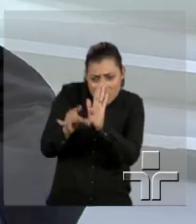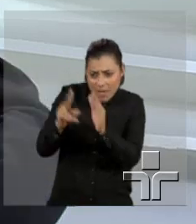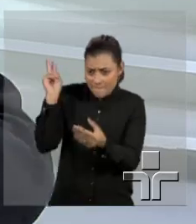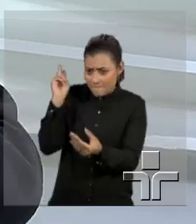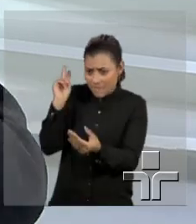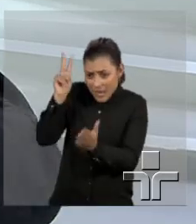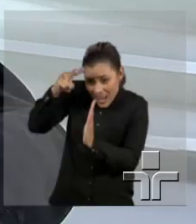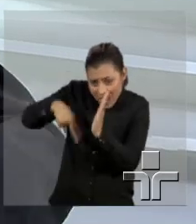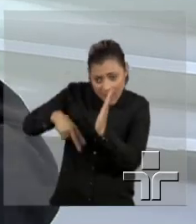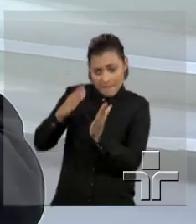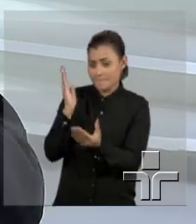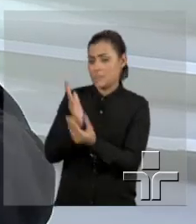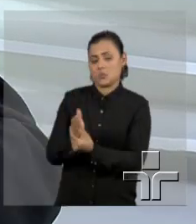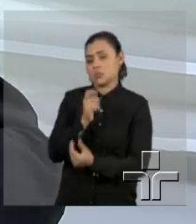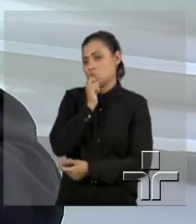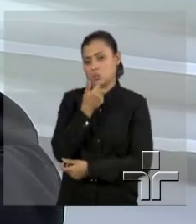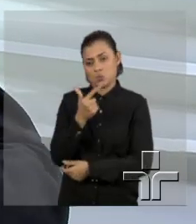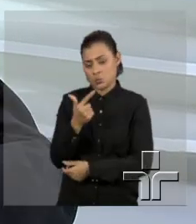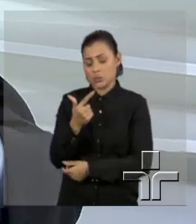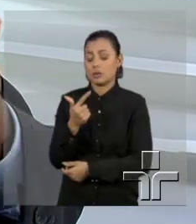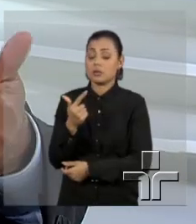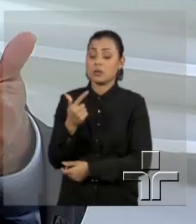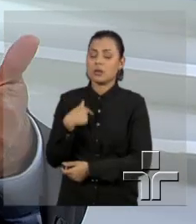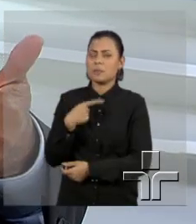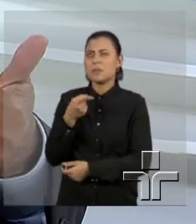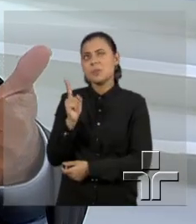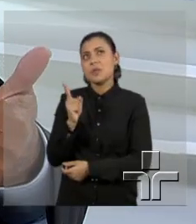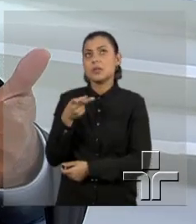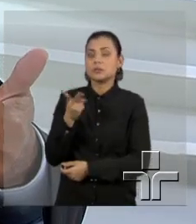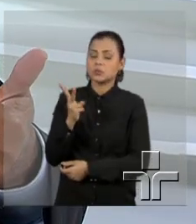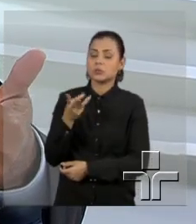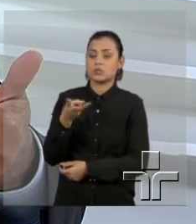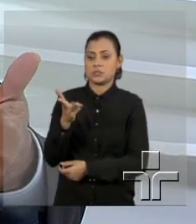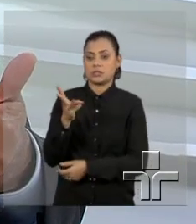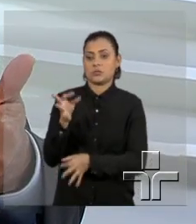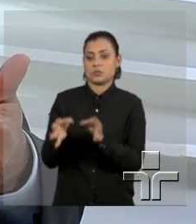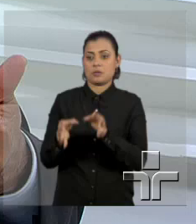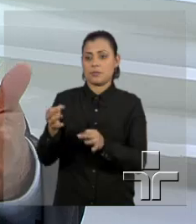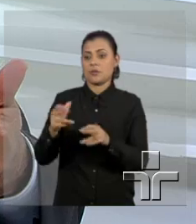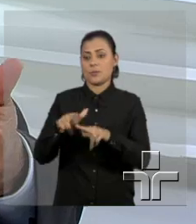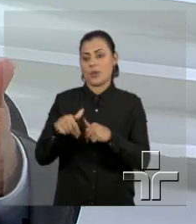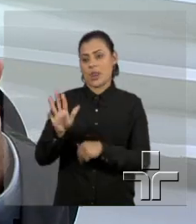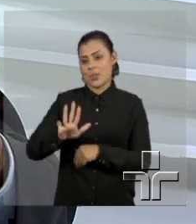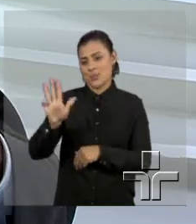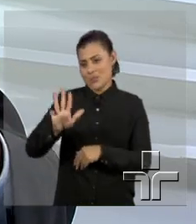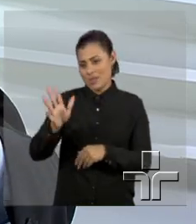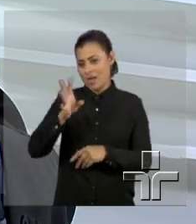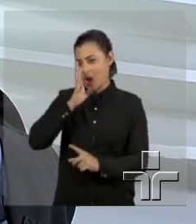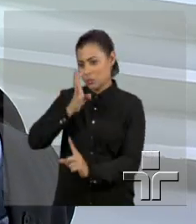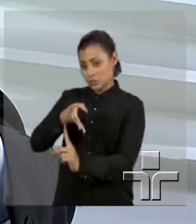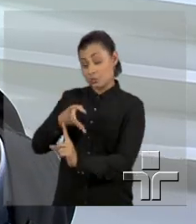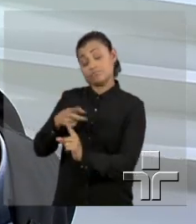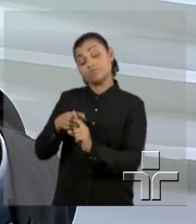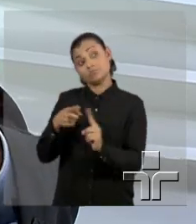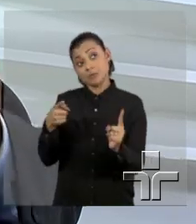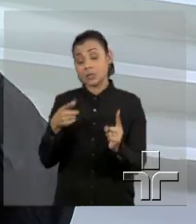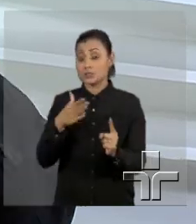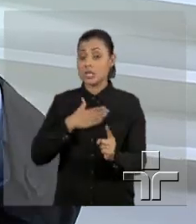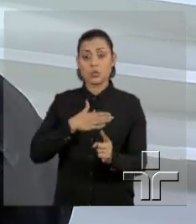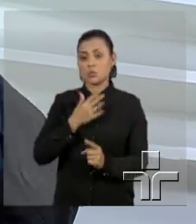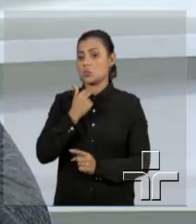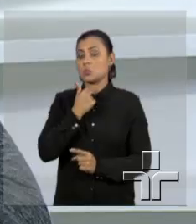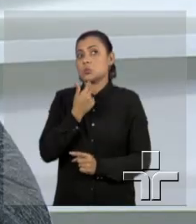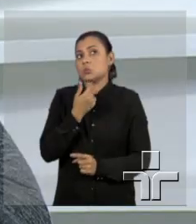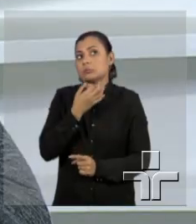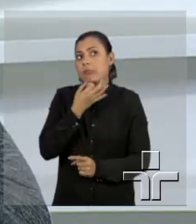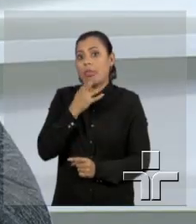detalhadamente, na primeira instância, na segunda, na terceira, os processos envolvendo o ex-presidente Lula. Portanto, não pude dar uma